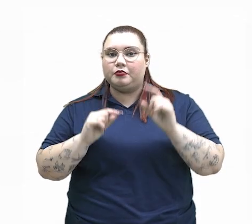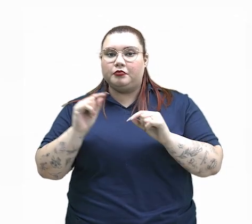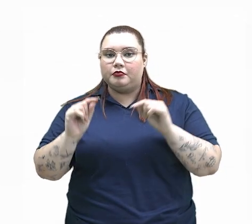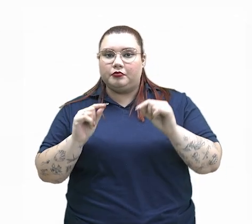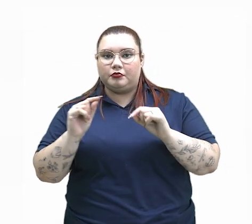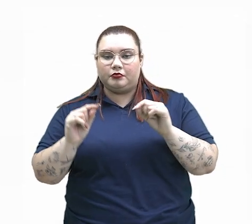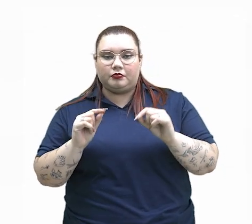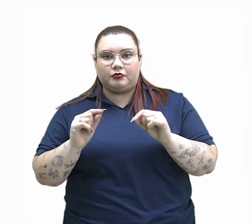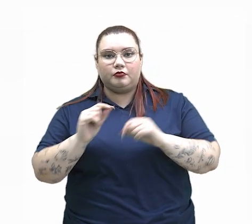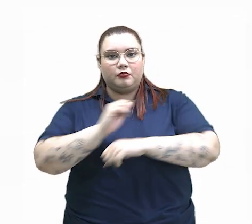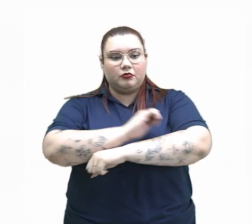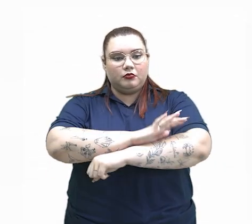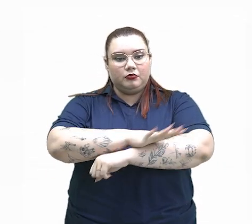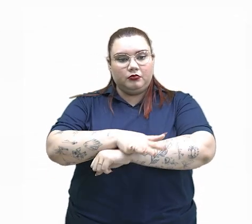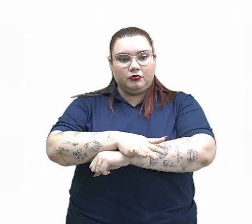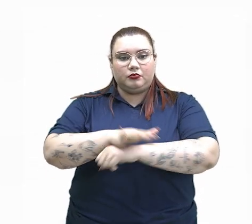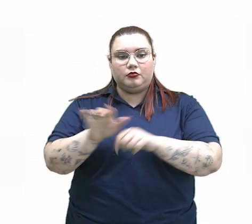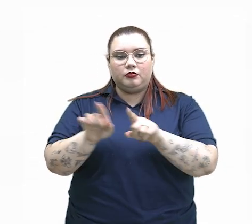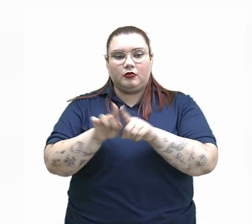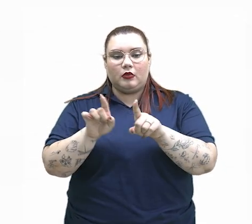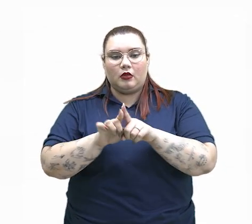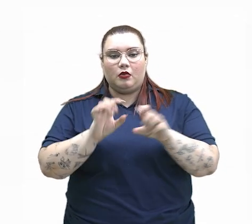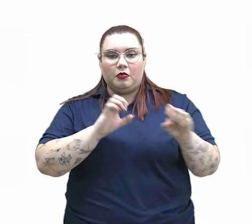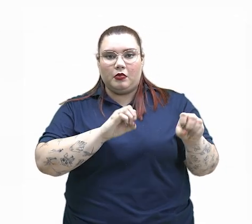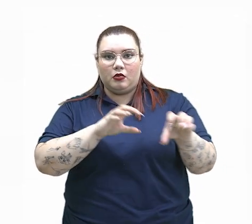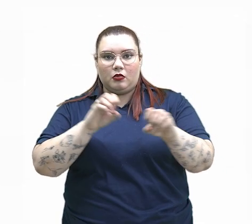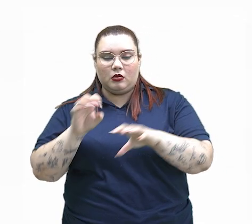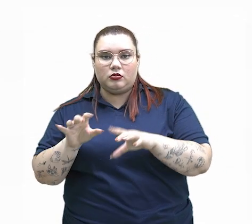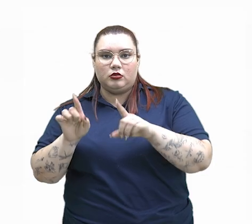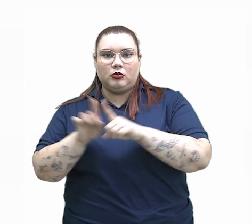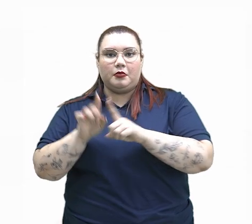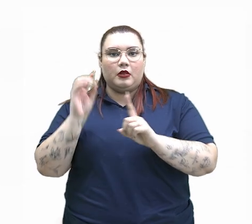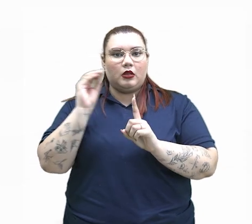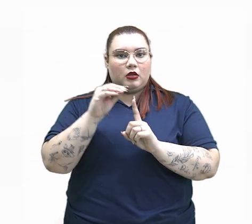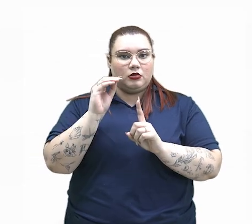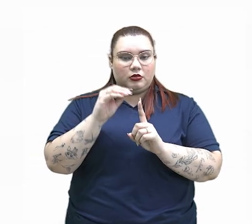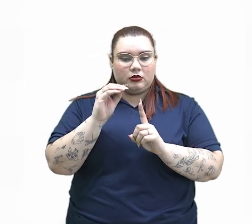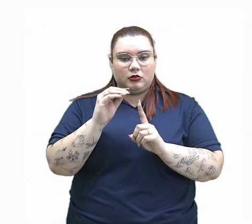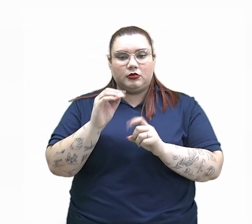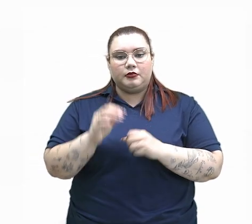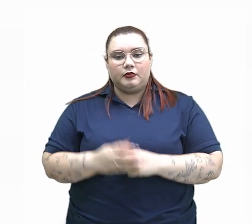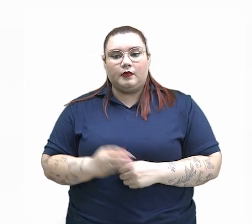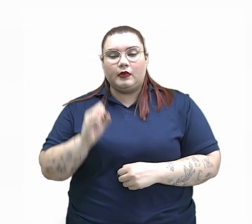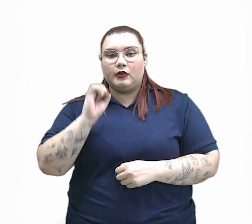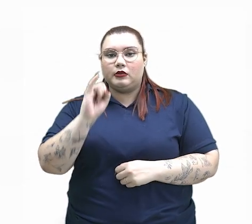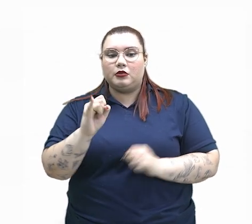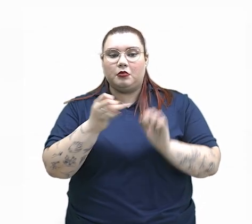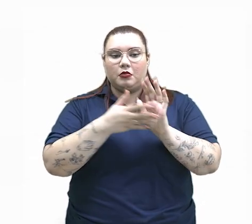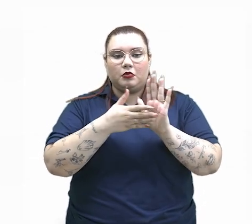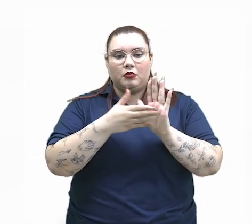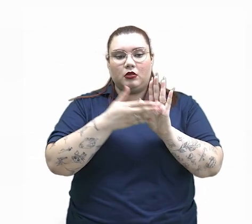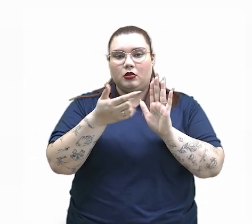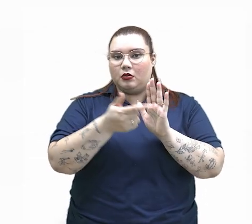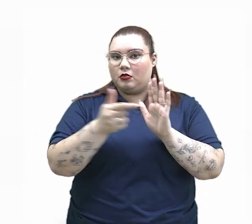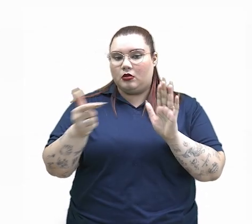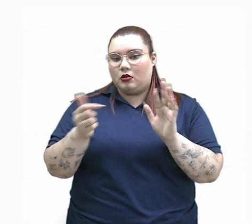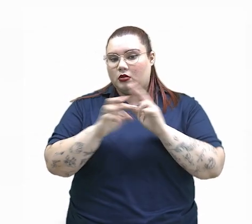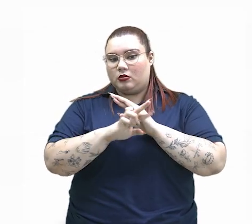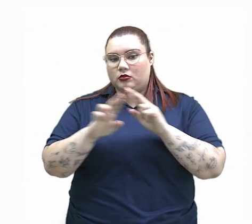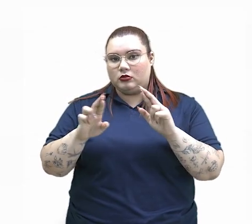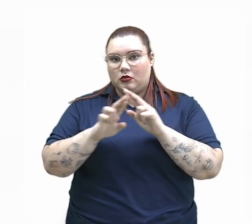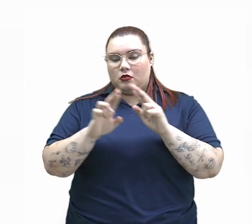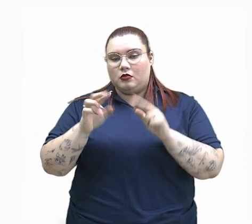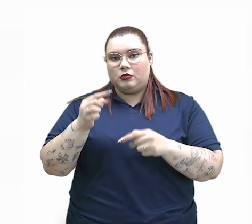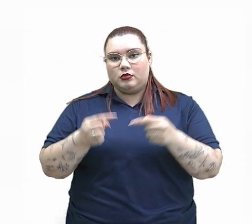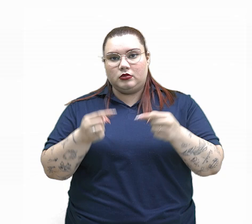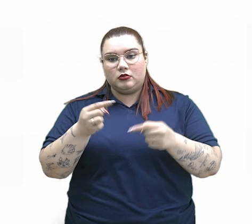desenvolvimento, né, que é o que? O racismo e educação, no caso, negligência aí. Se a proposta não tiver relação com a